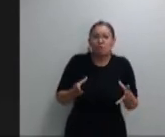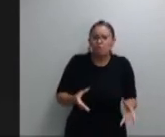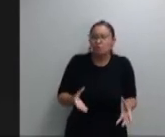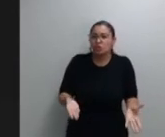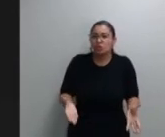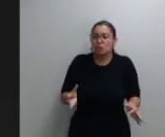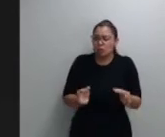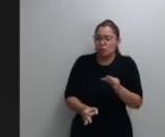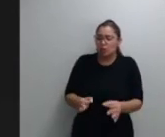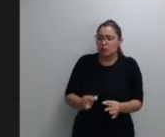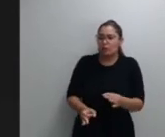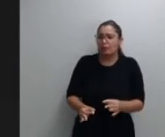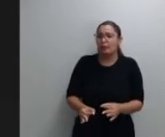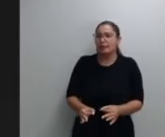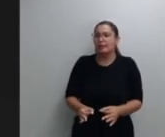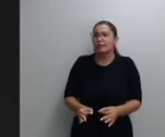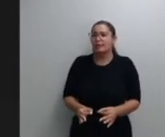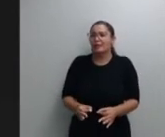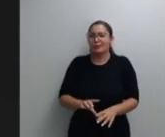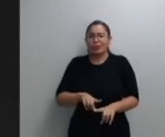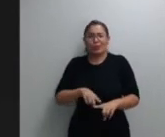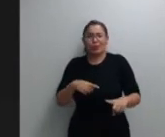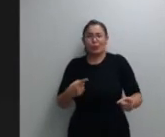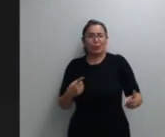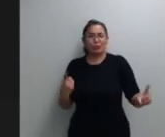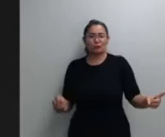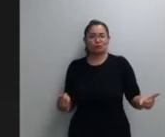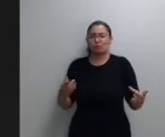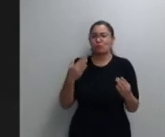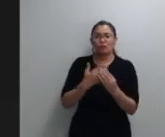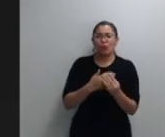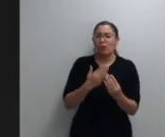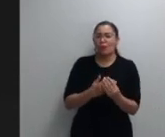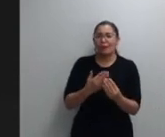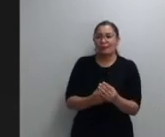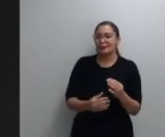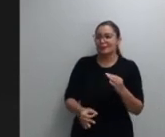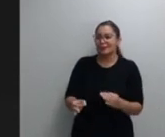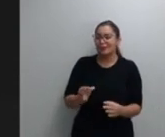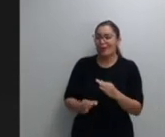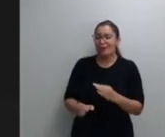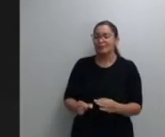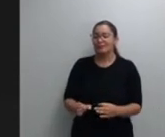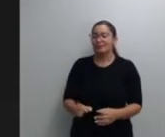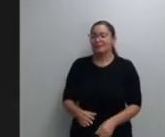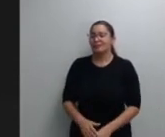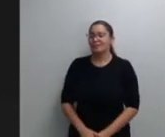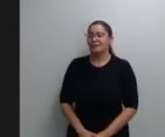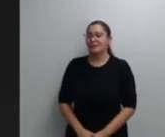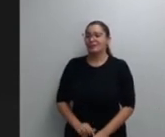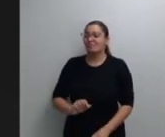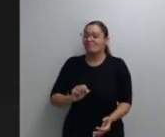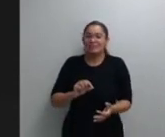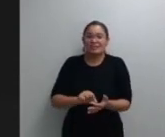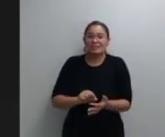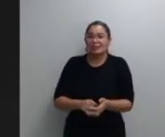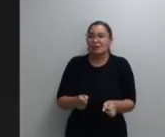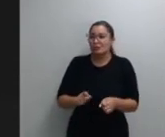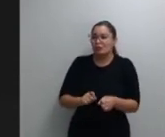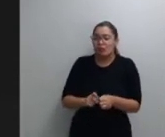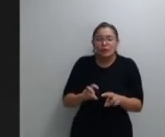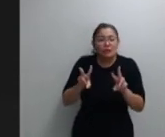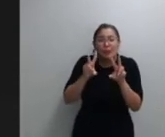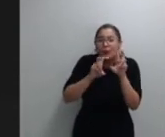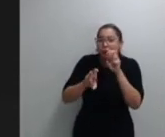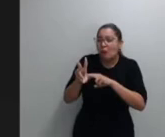Justiça do Estado do Piauí, longe de rejulgar o caso indevidamente em sede de embarca de declaração, efetivamente só fez observar